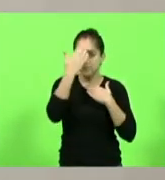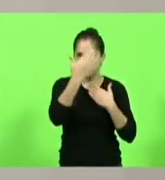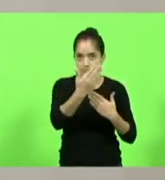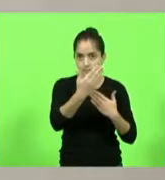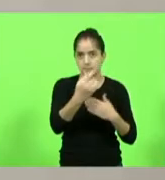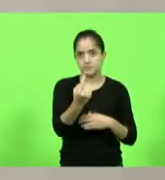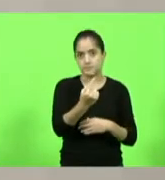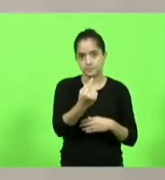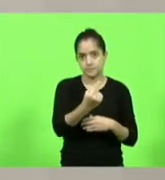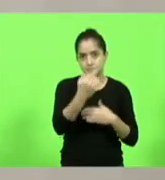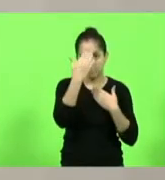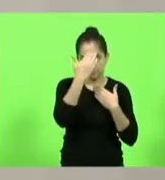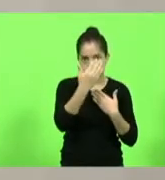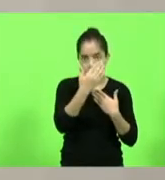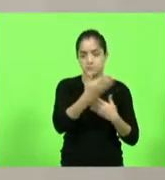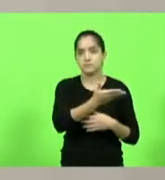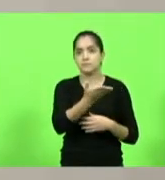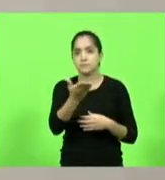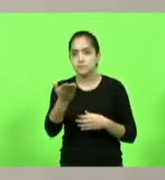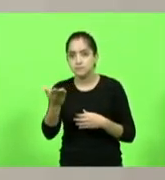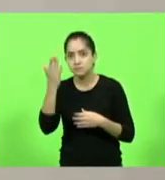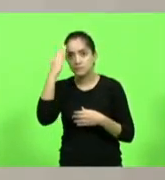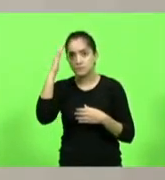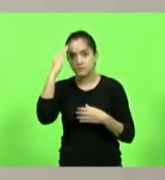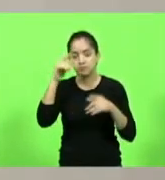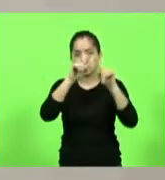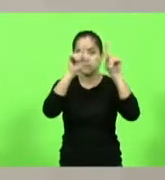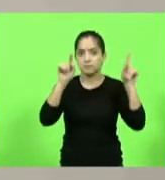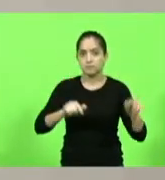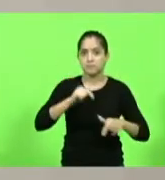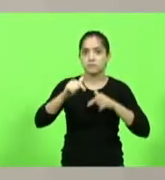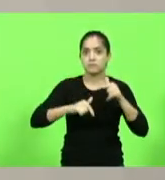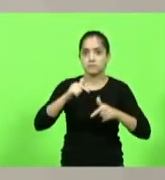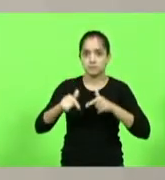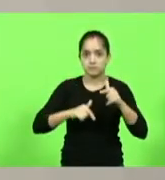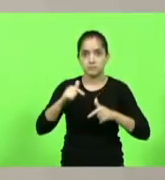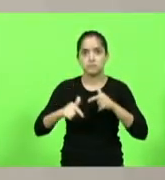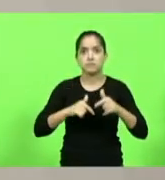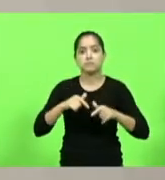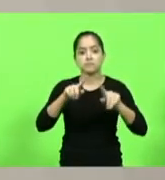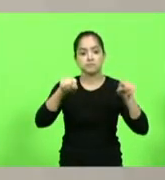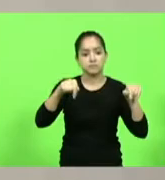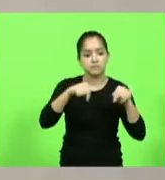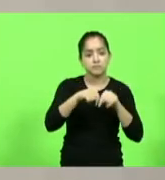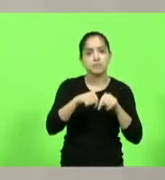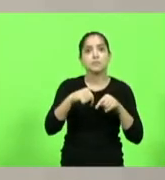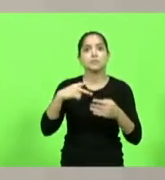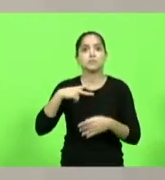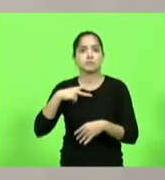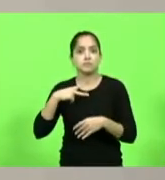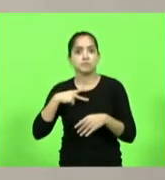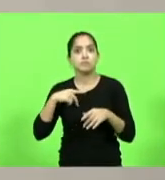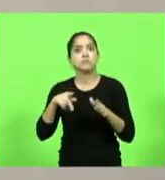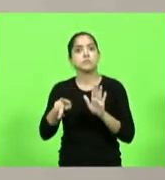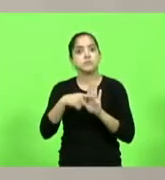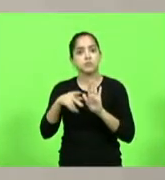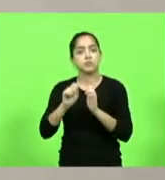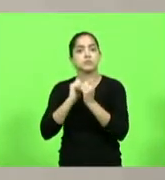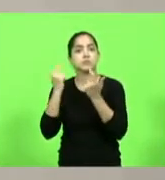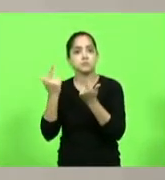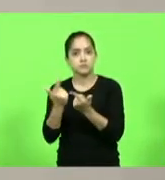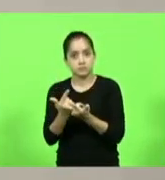primeiramente a compreensão de todos os servidores aqui da Casa, os servidores de gabinete, os servidores da Assembleia